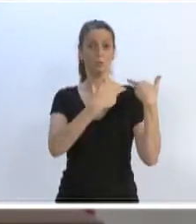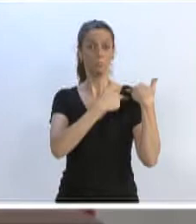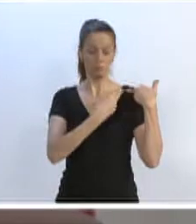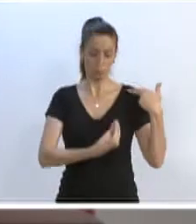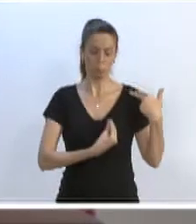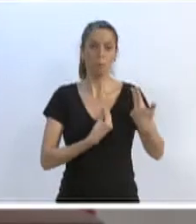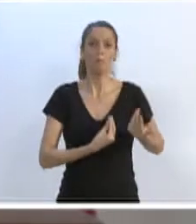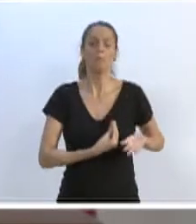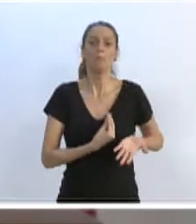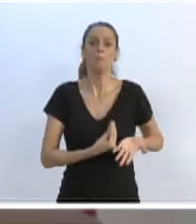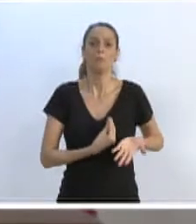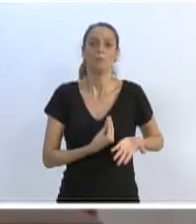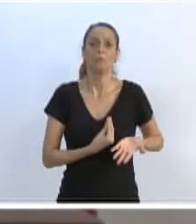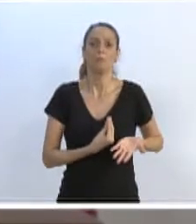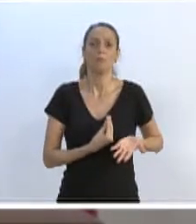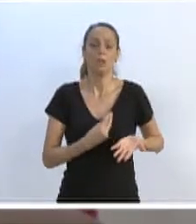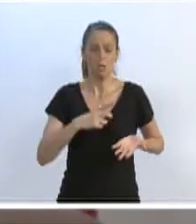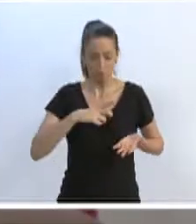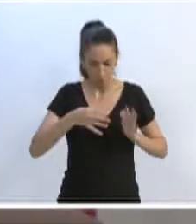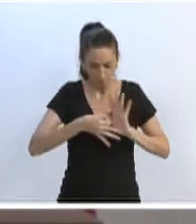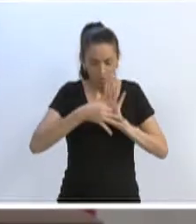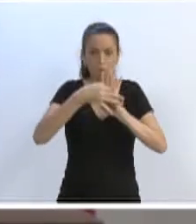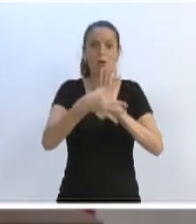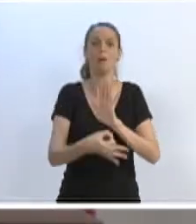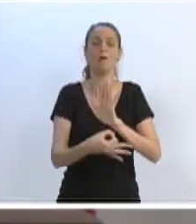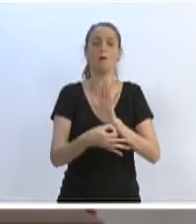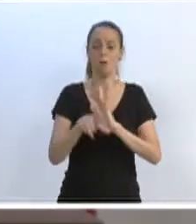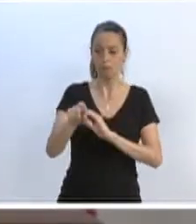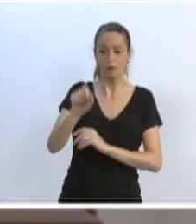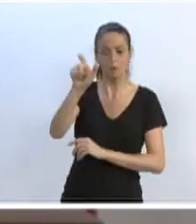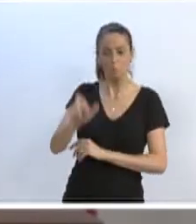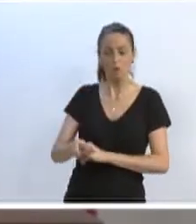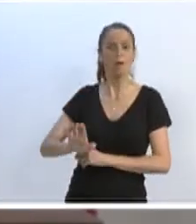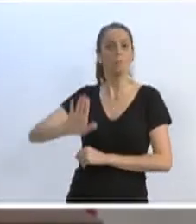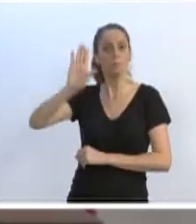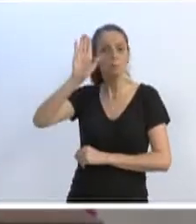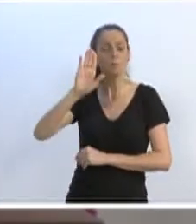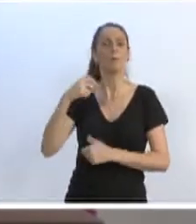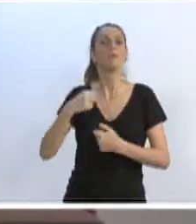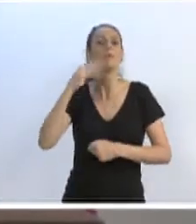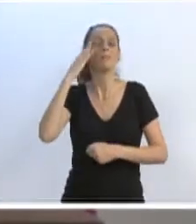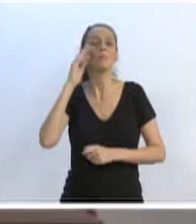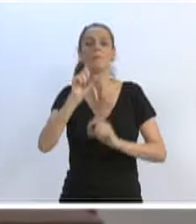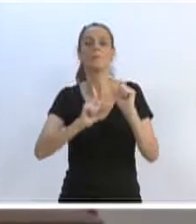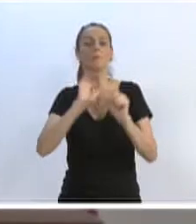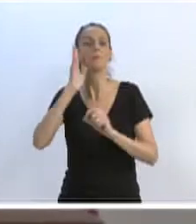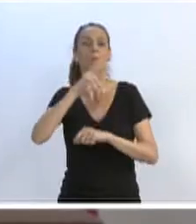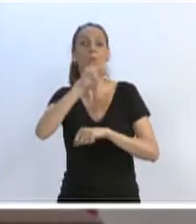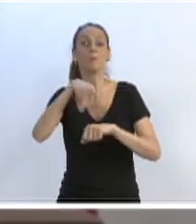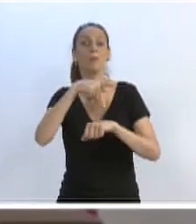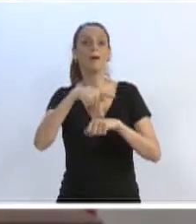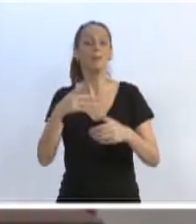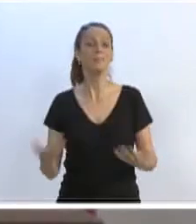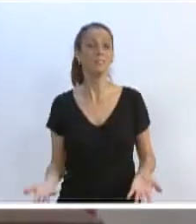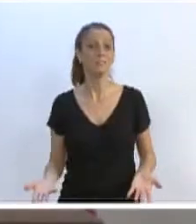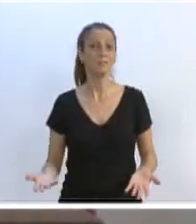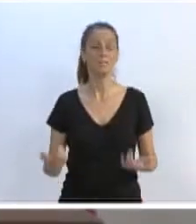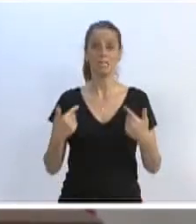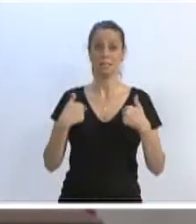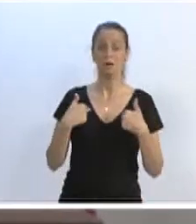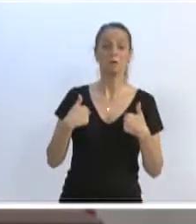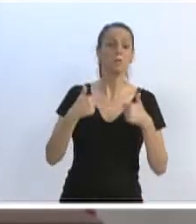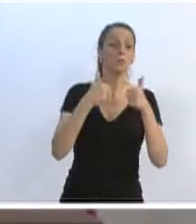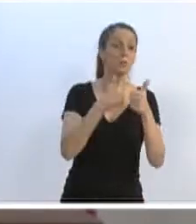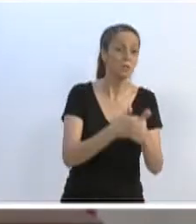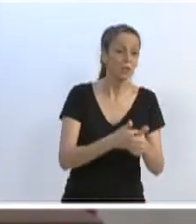vivo, eu falo, eu tenho voz, eu tenho ouvido, eu assisto, eu sei o que está acontecendo no meu país. E eu não sou Maria vai com as outras,